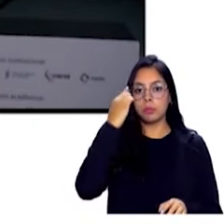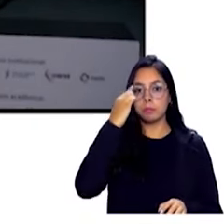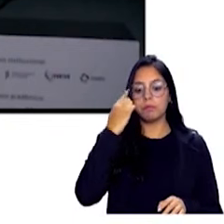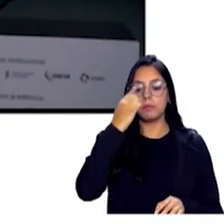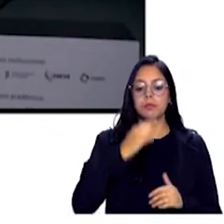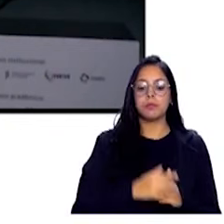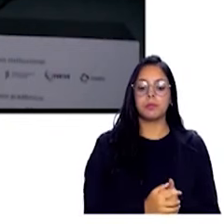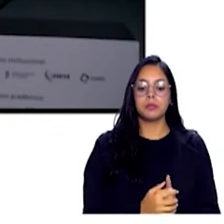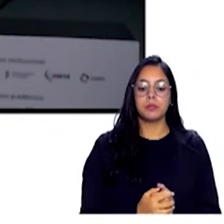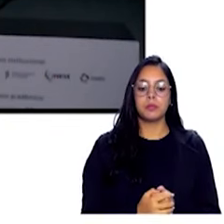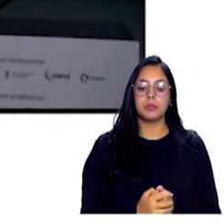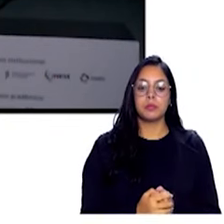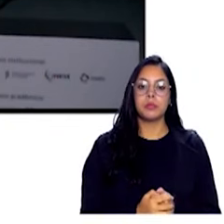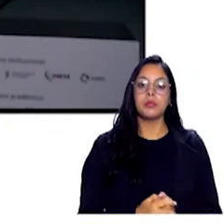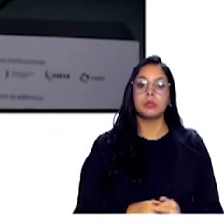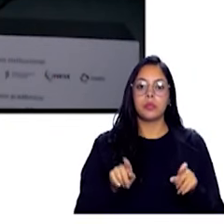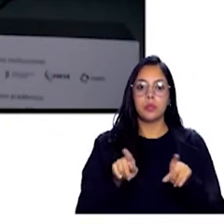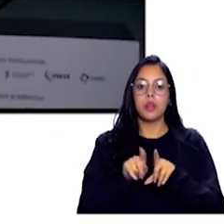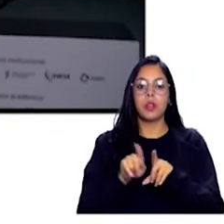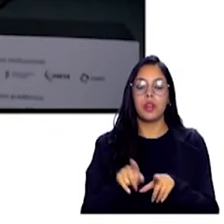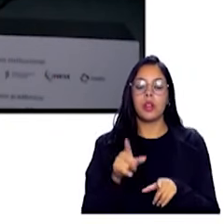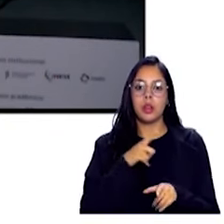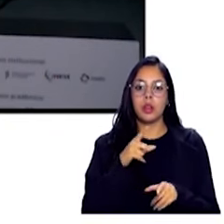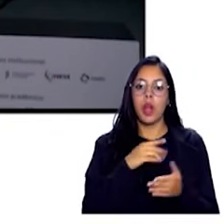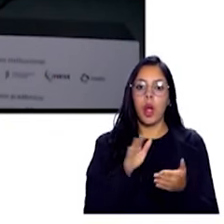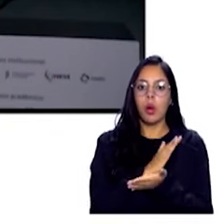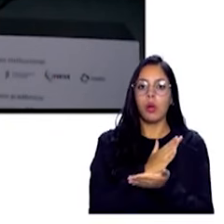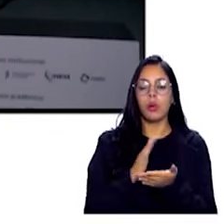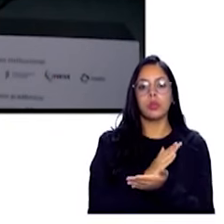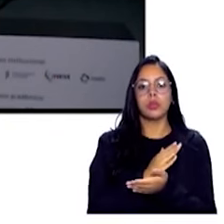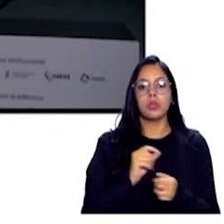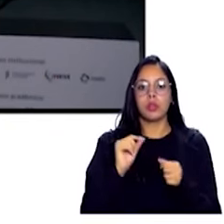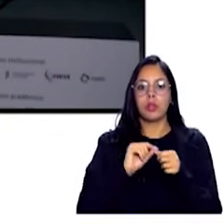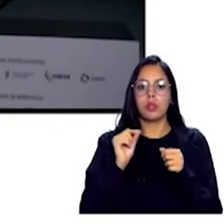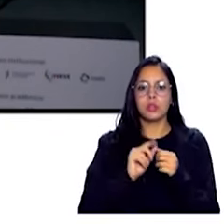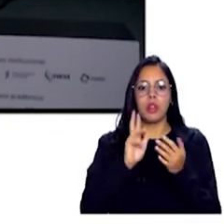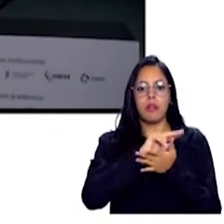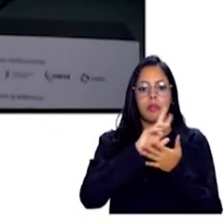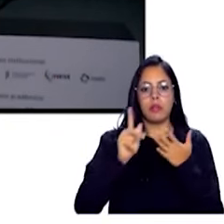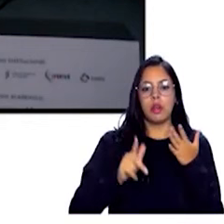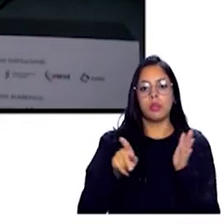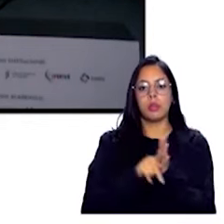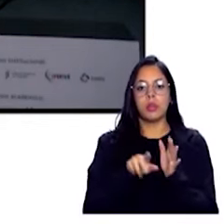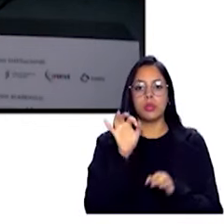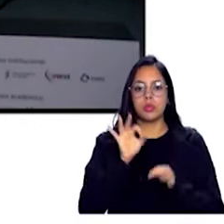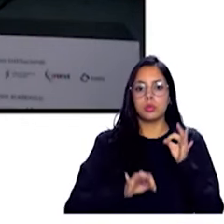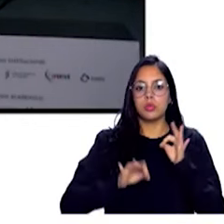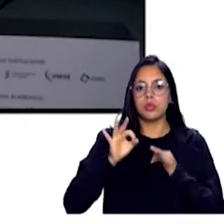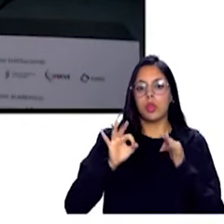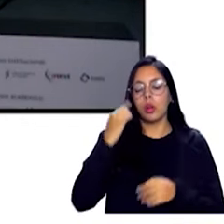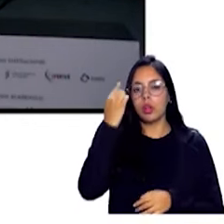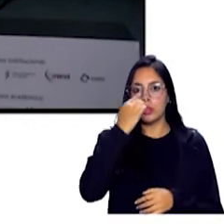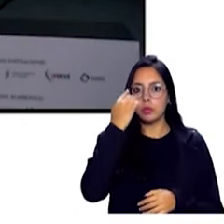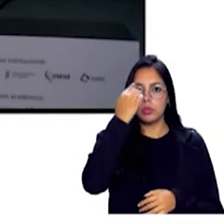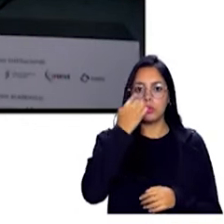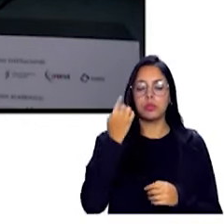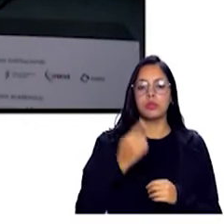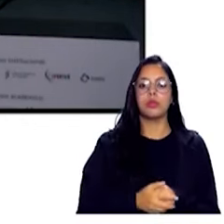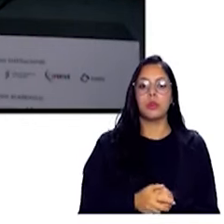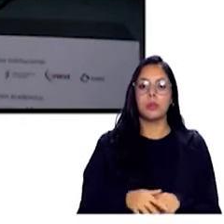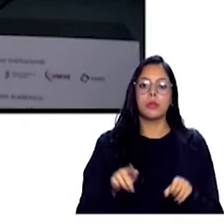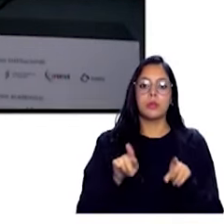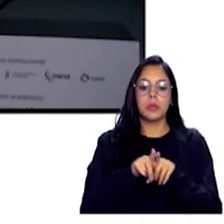e bem delimitando as competências dos vários níveis de jurisdição espanhóis e e da